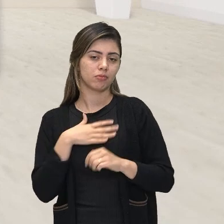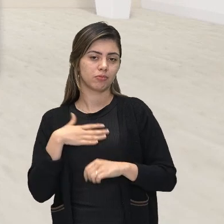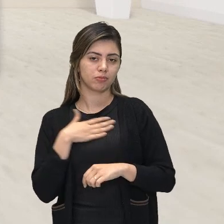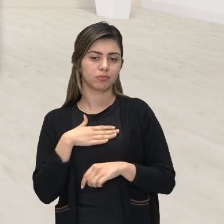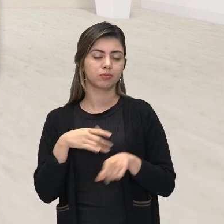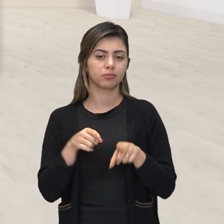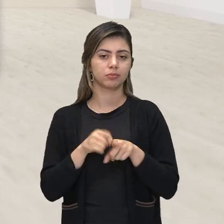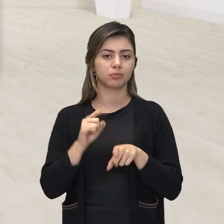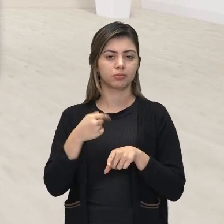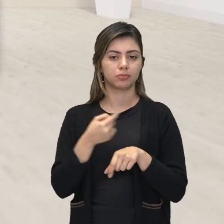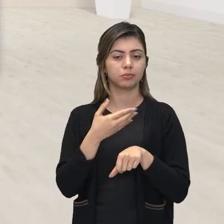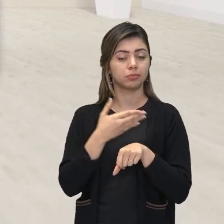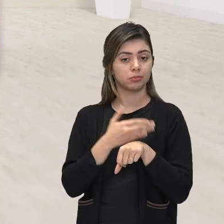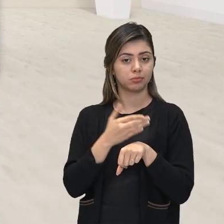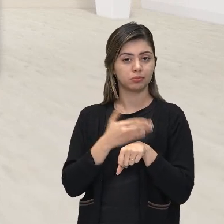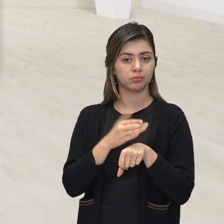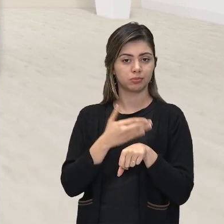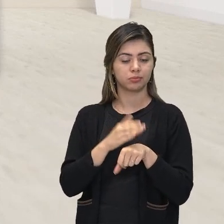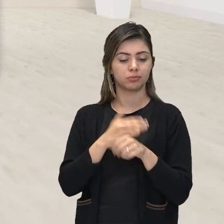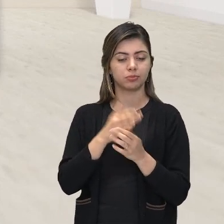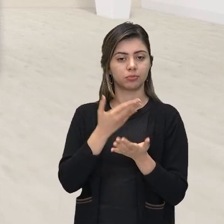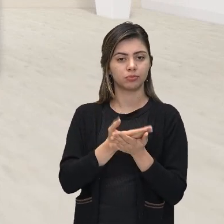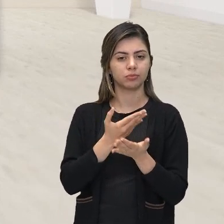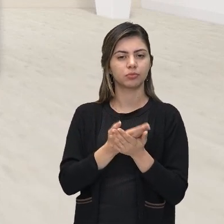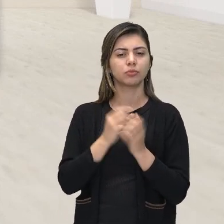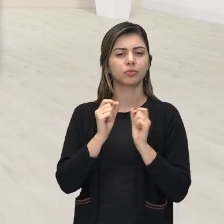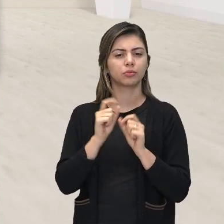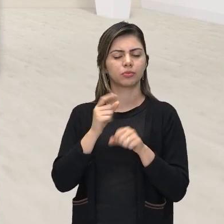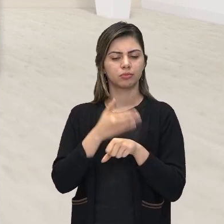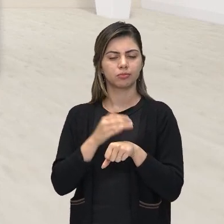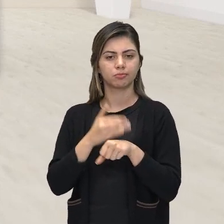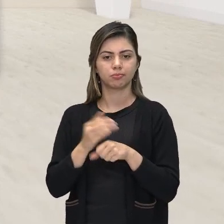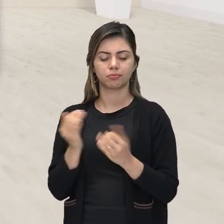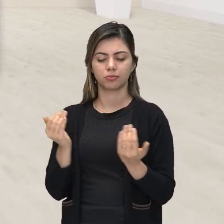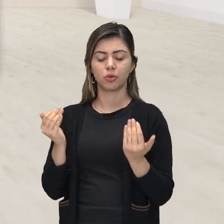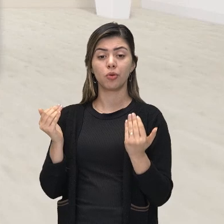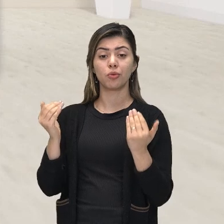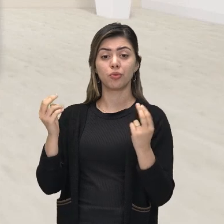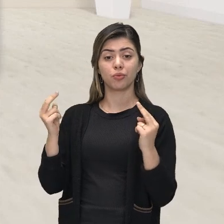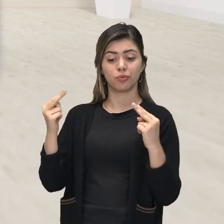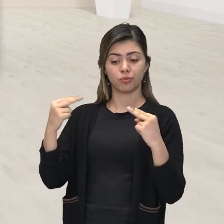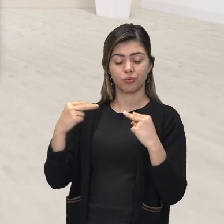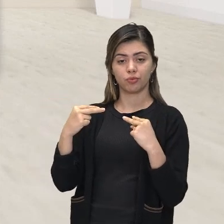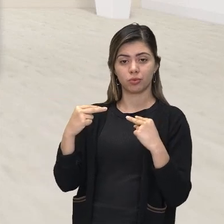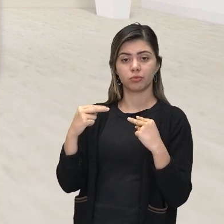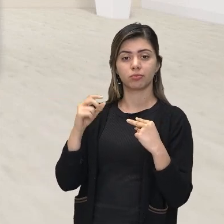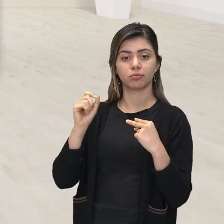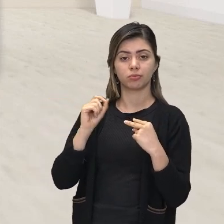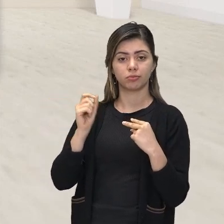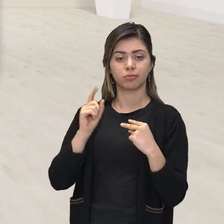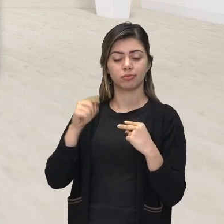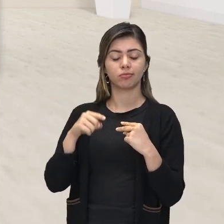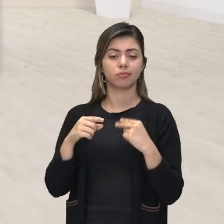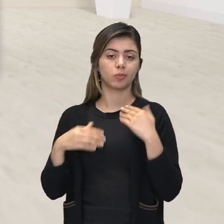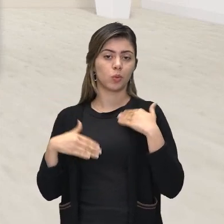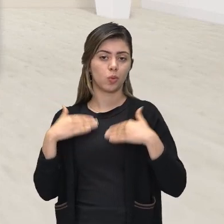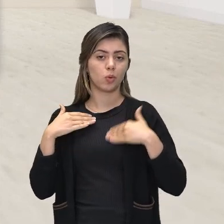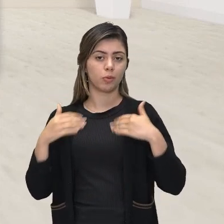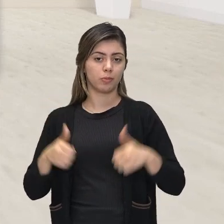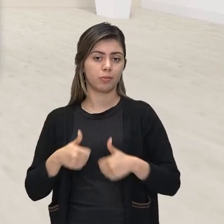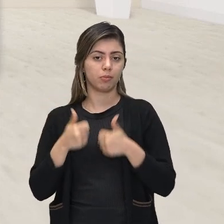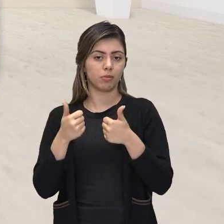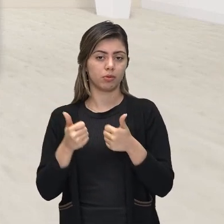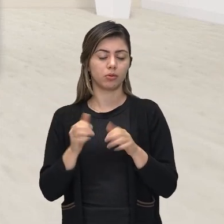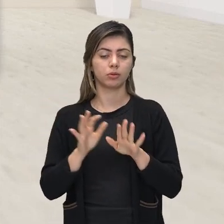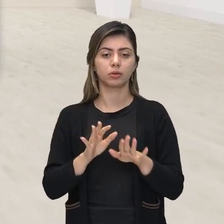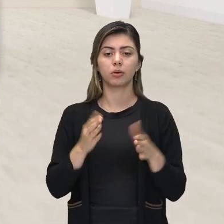sobre práticas corporais voltadas ao condicionamento físico. Então, iniciando aqui, falando sobre